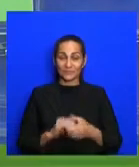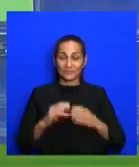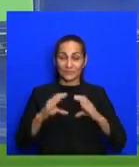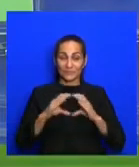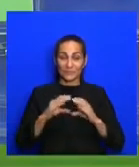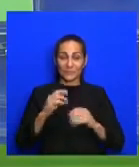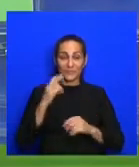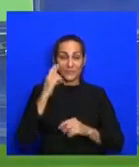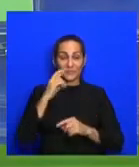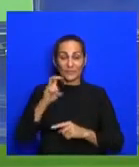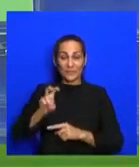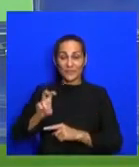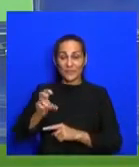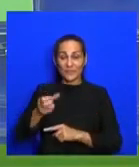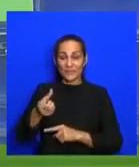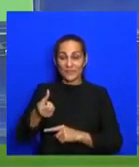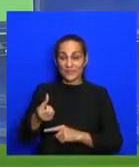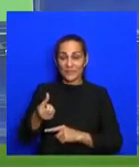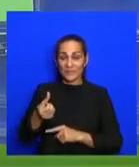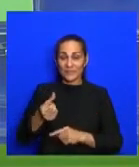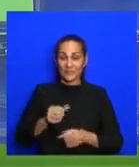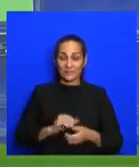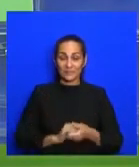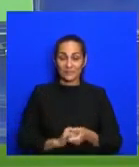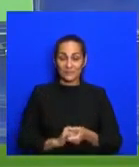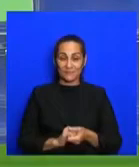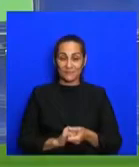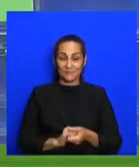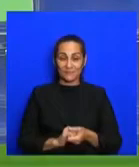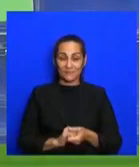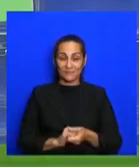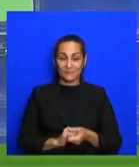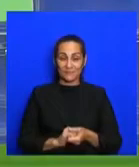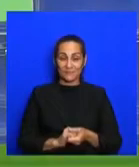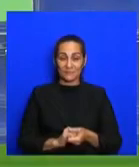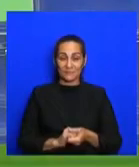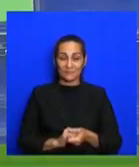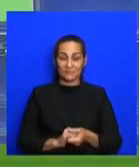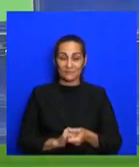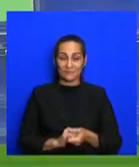Bola rosa, 56. Rosa, 56.